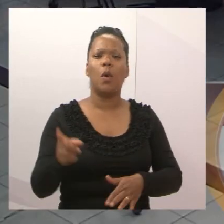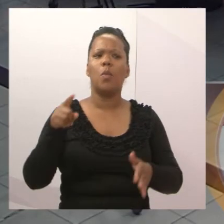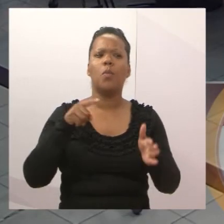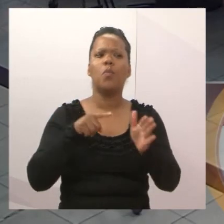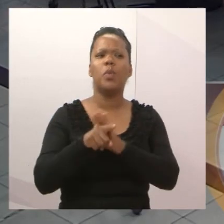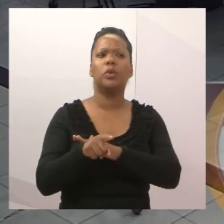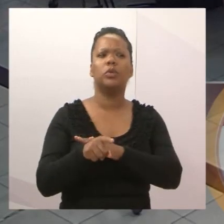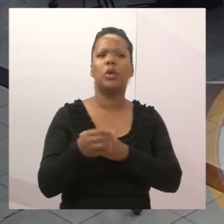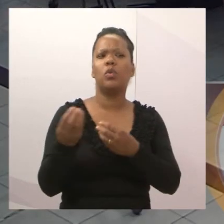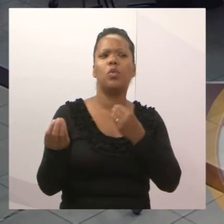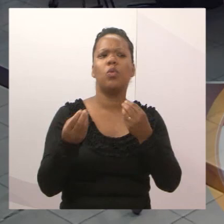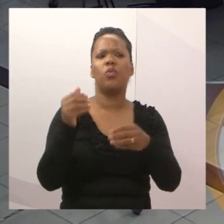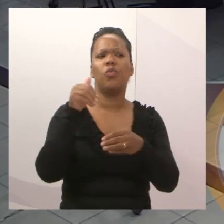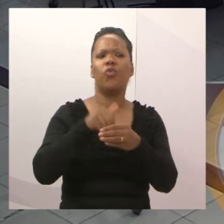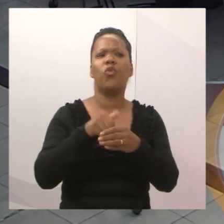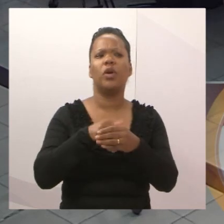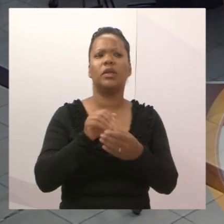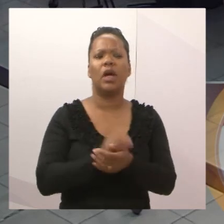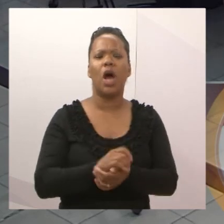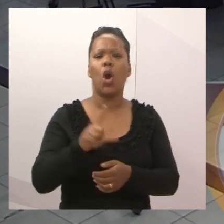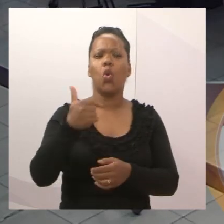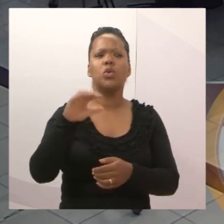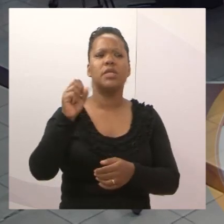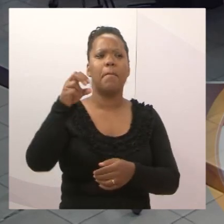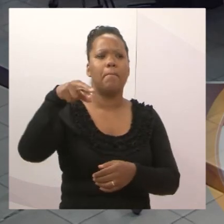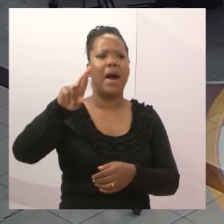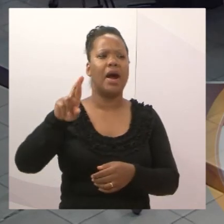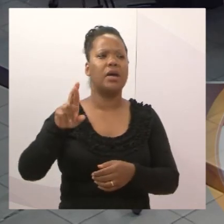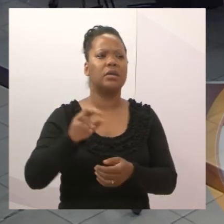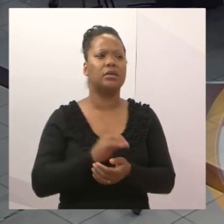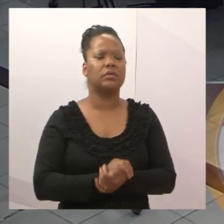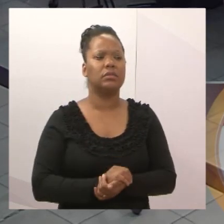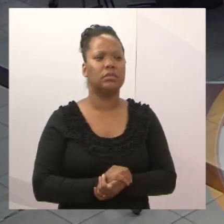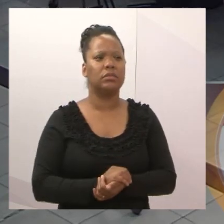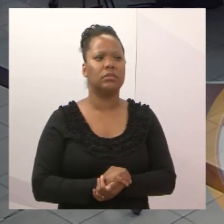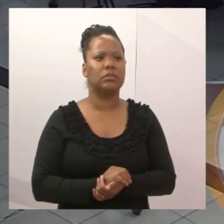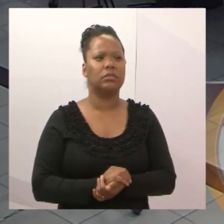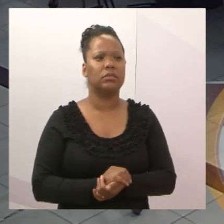Como vota a vereadora Lucimar Ponciano?